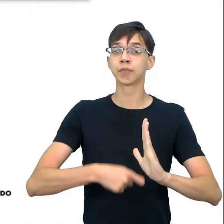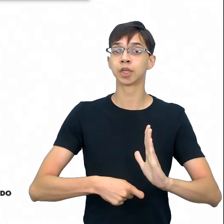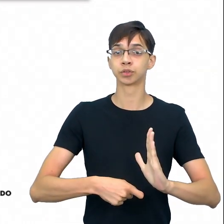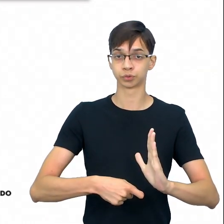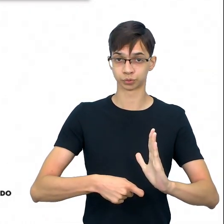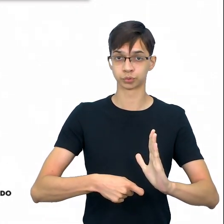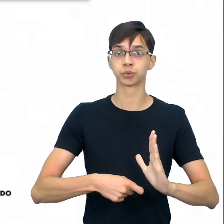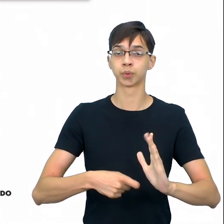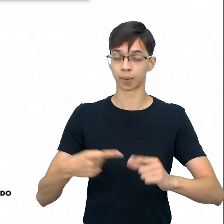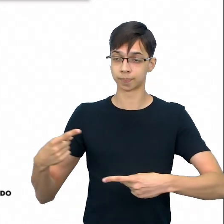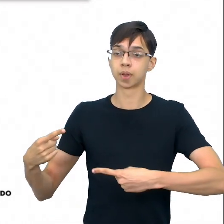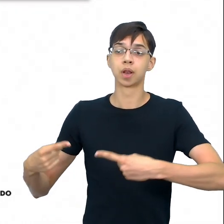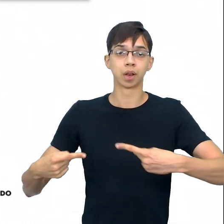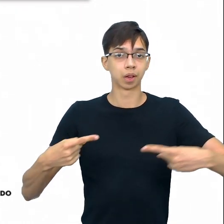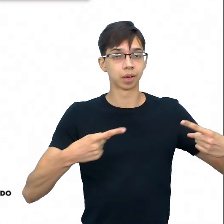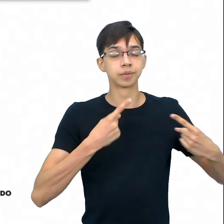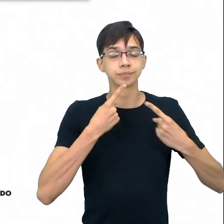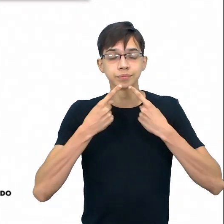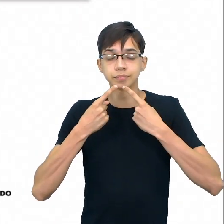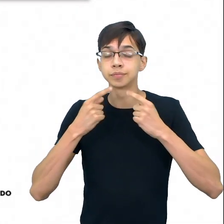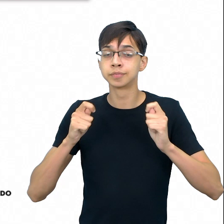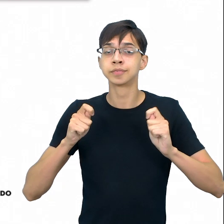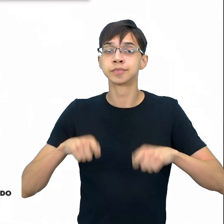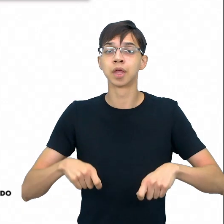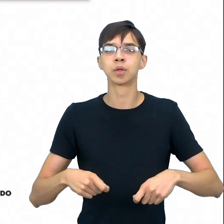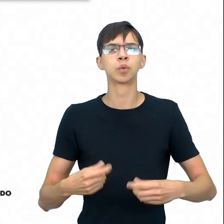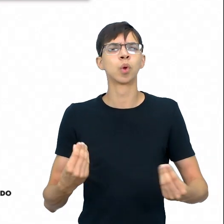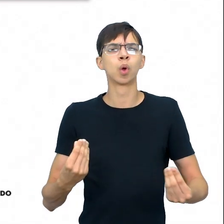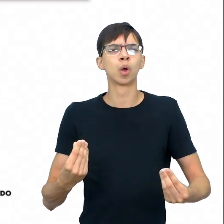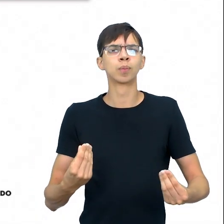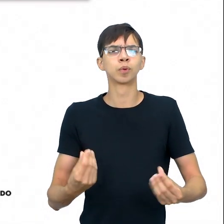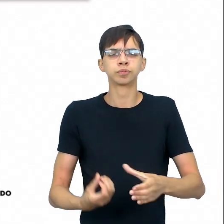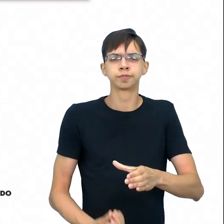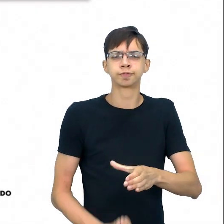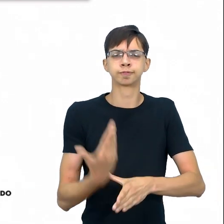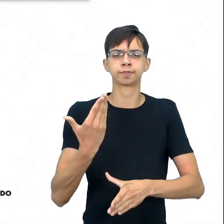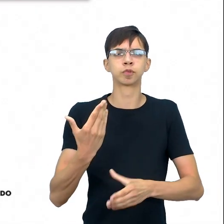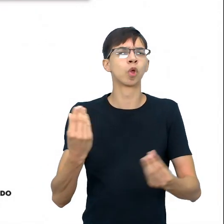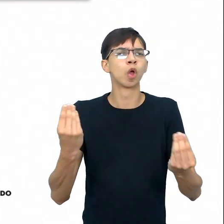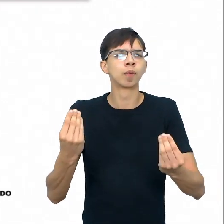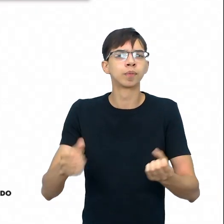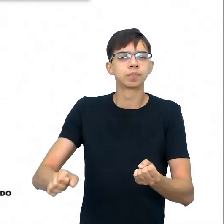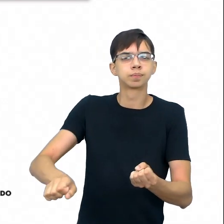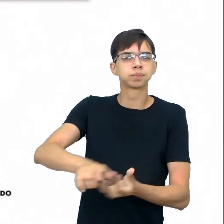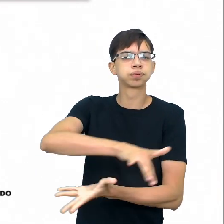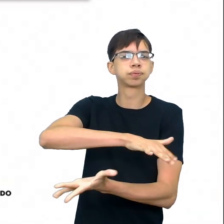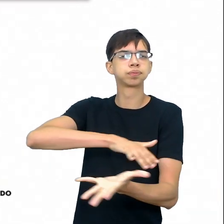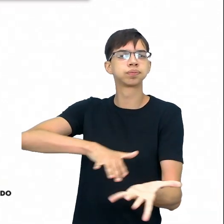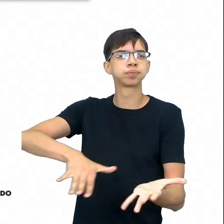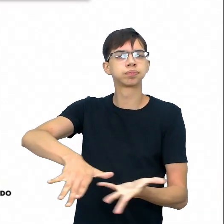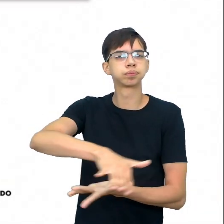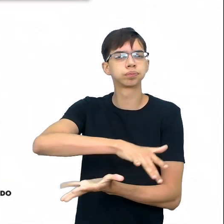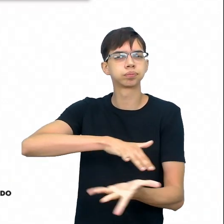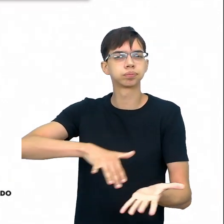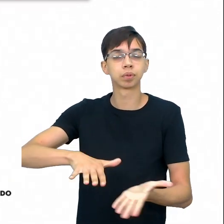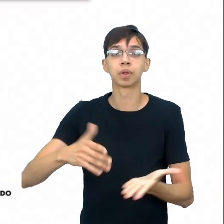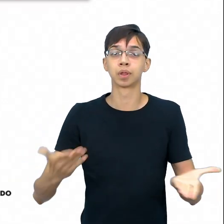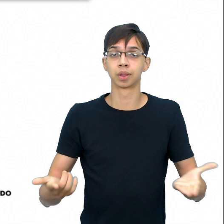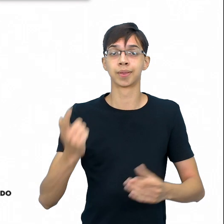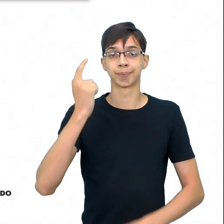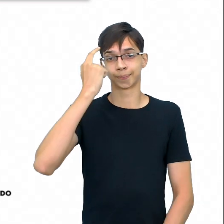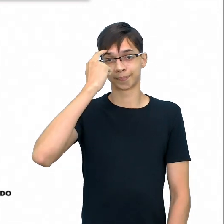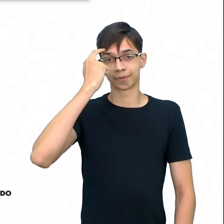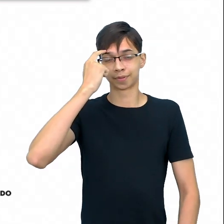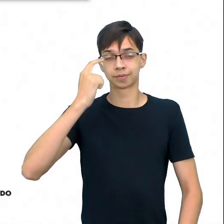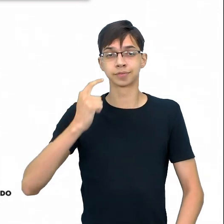discussão com os estudantes sobre o surgimento do universo, e aí levando eles a pensar também sobre a proposta